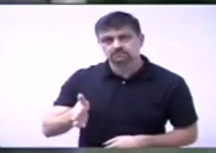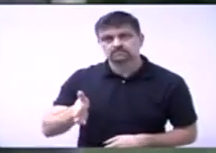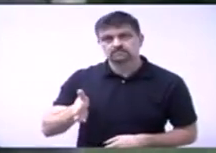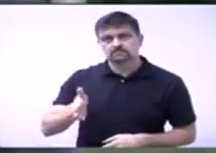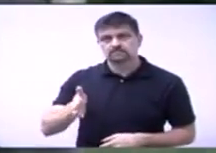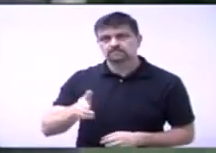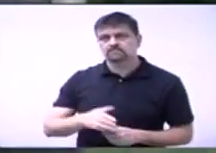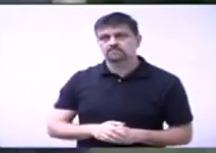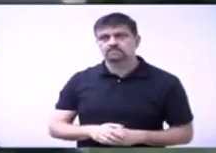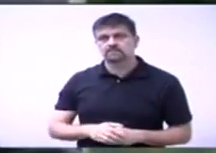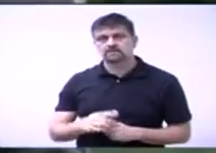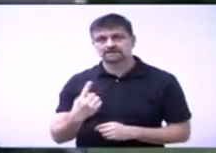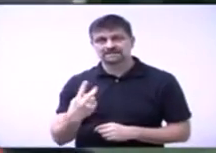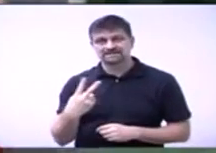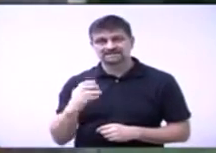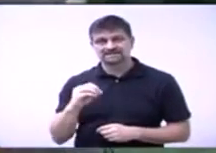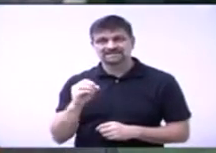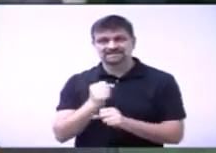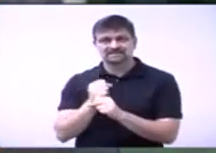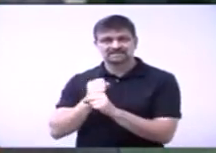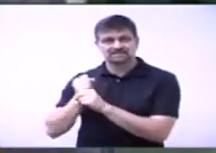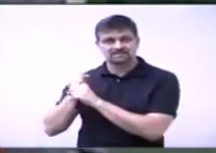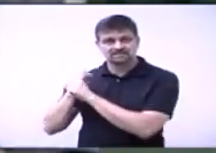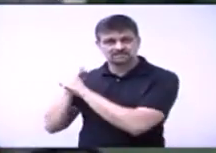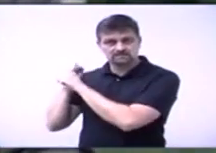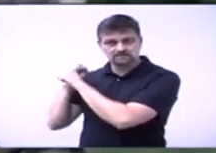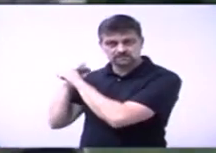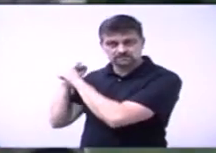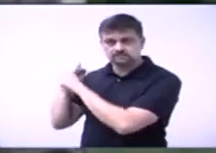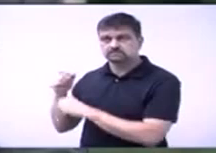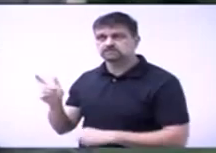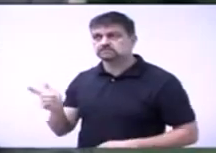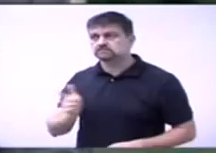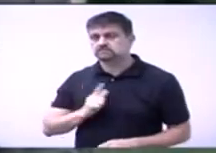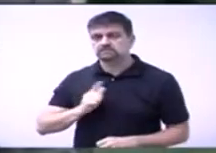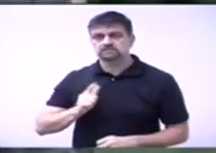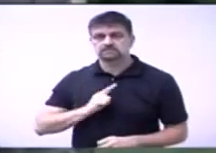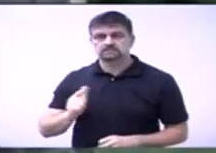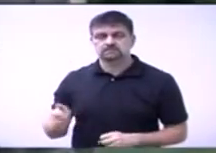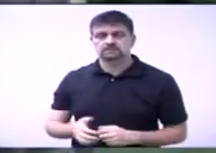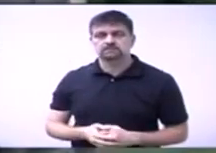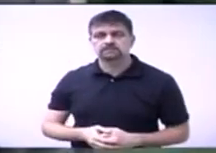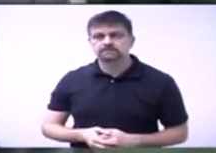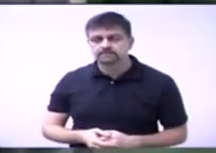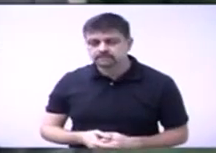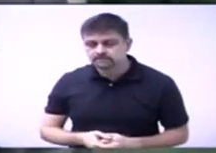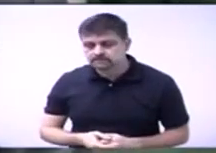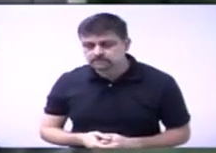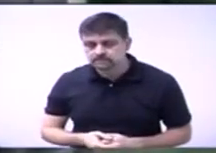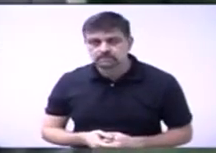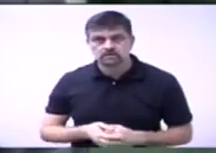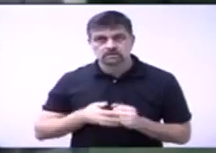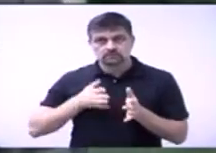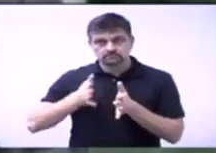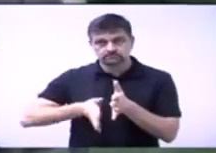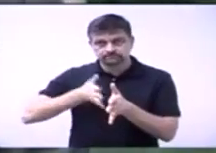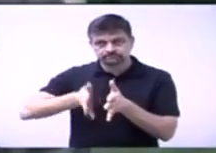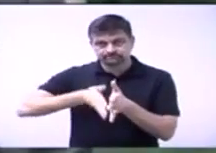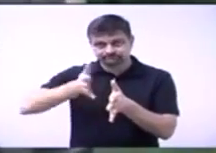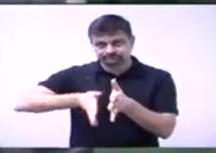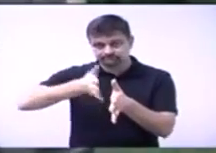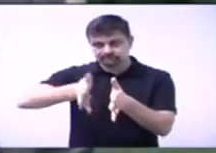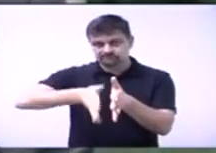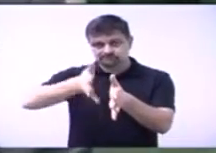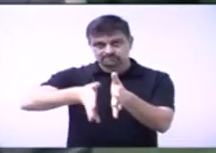há mais de 120 anos, no entorno do trilho do trem que passava por